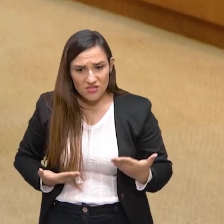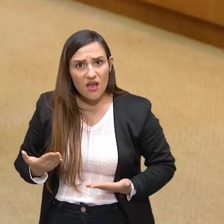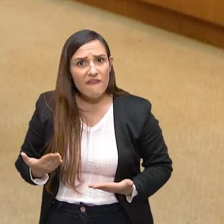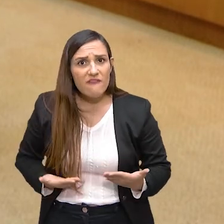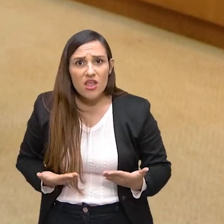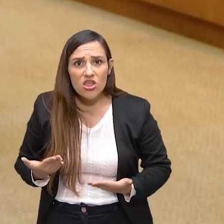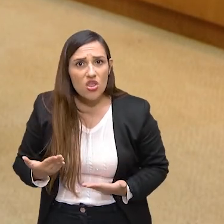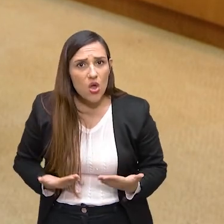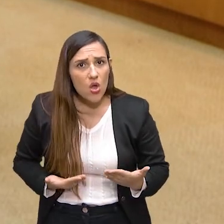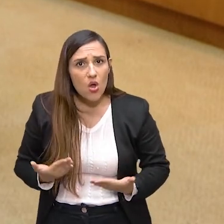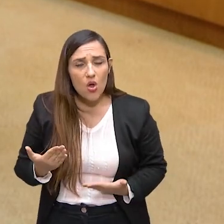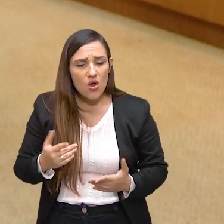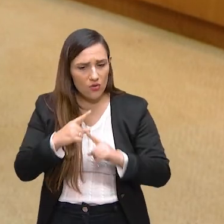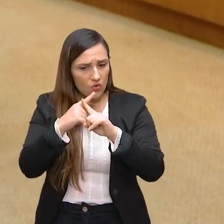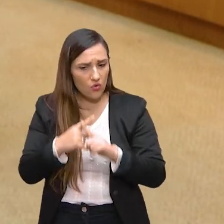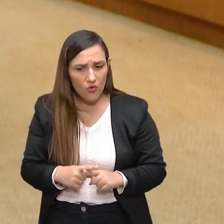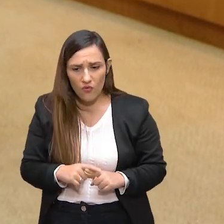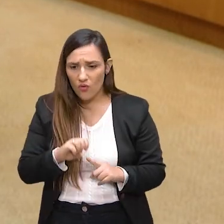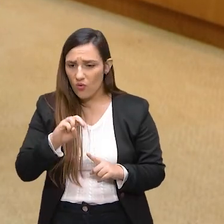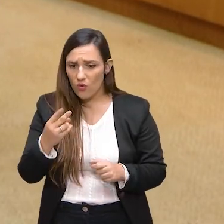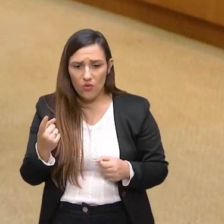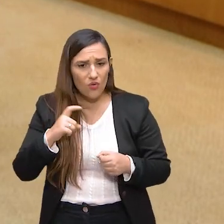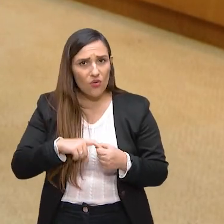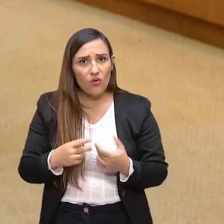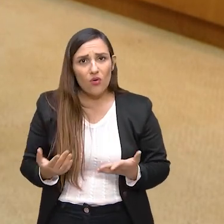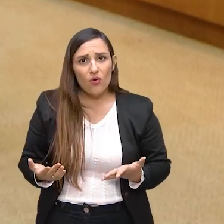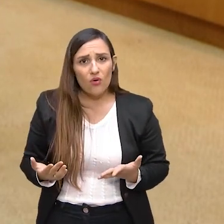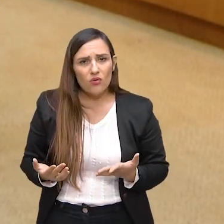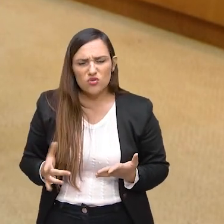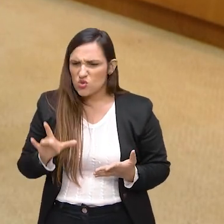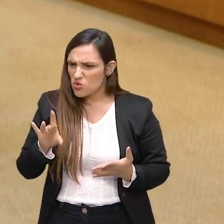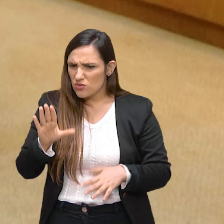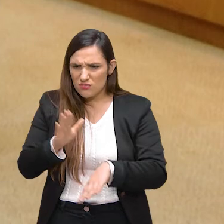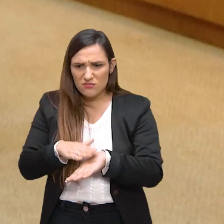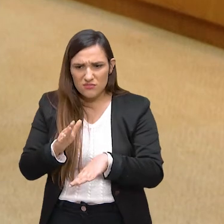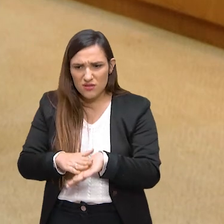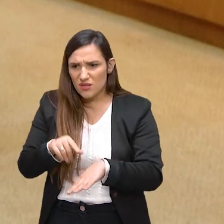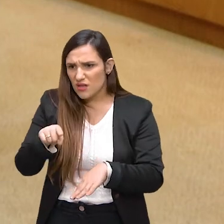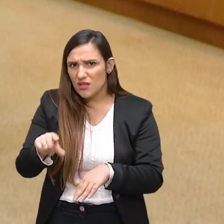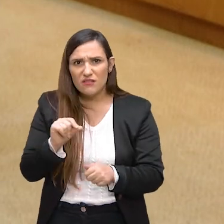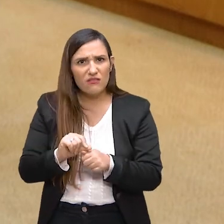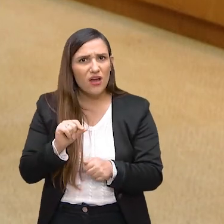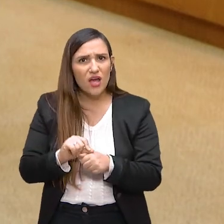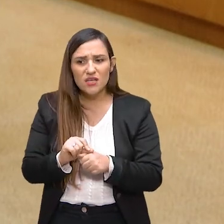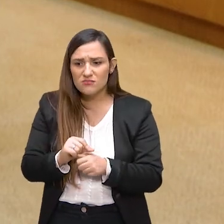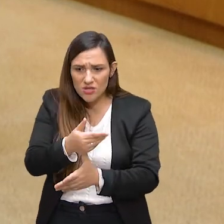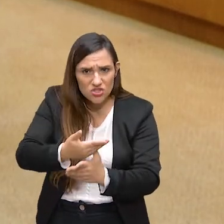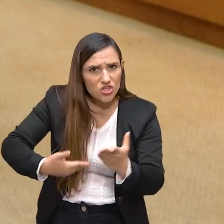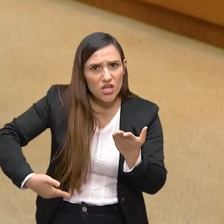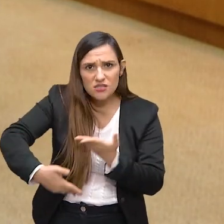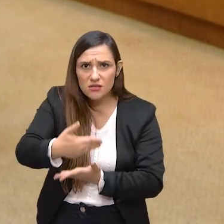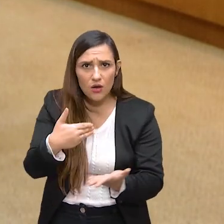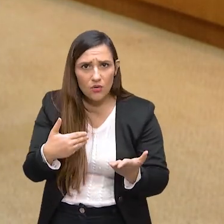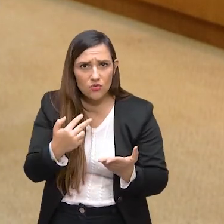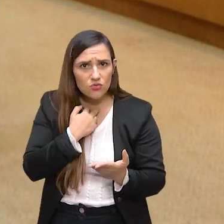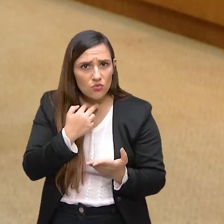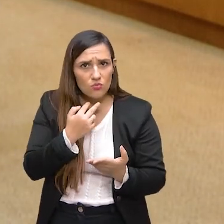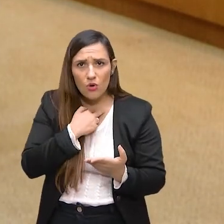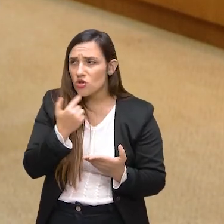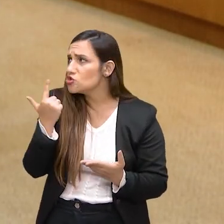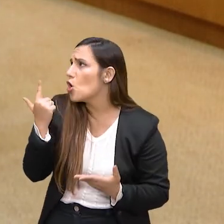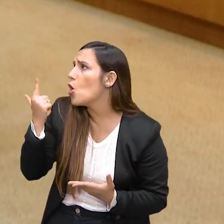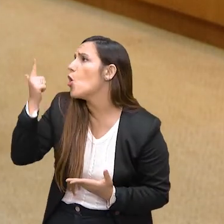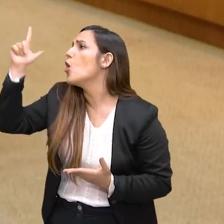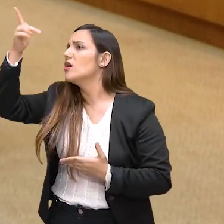servidores, né? E não são servidores temporários, porque não são concursados nem nada, que estão ali prestando um serviço temporário de mediação,